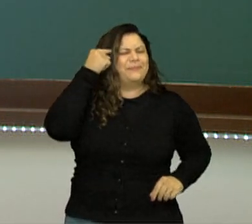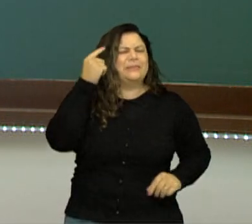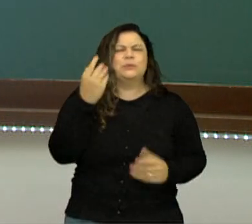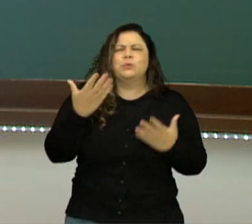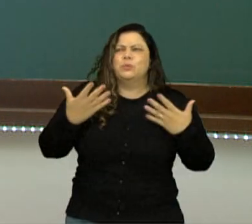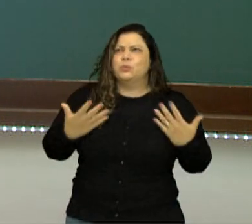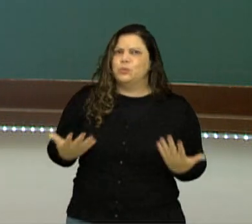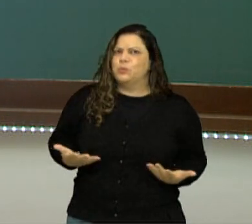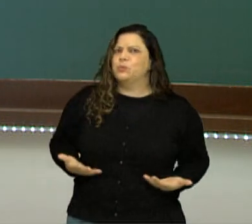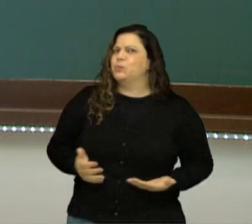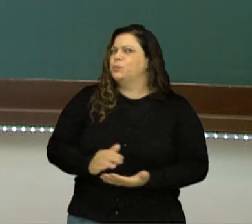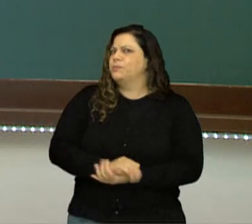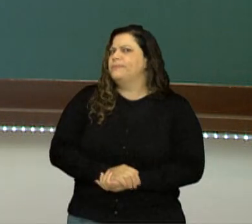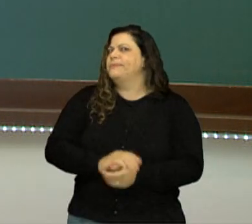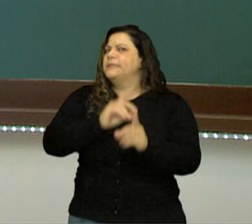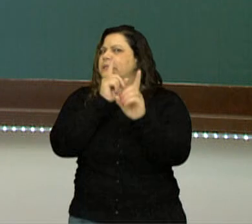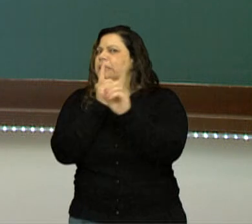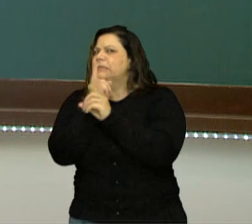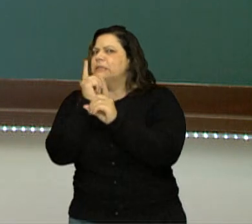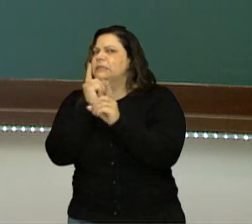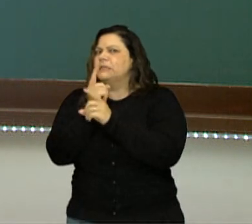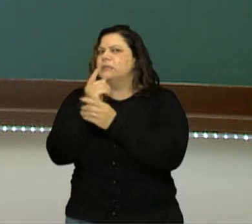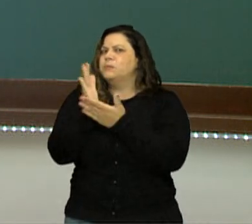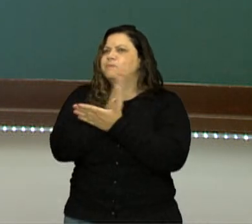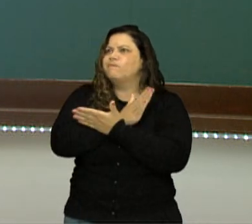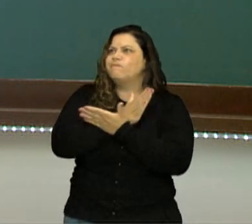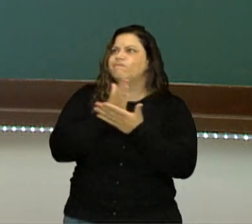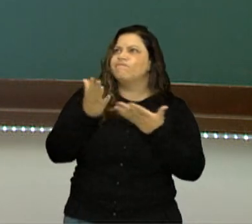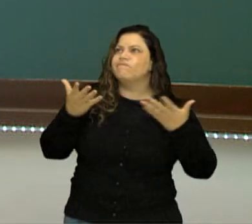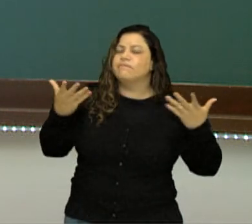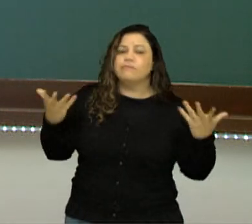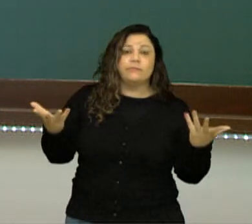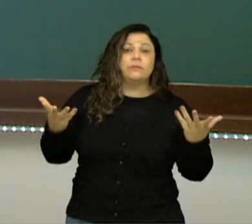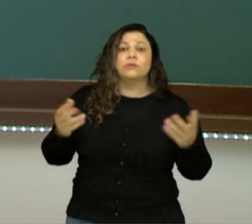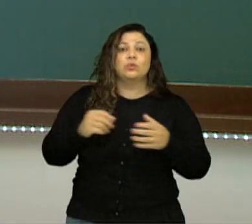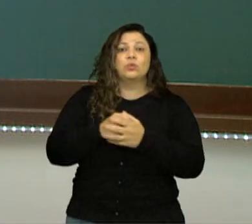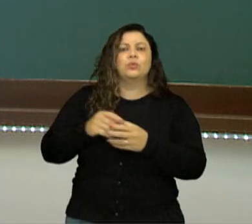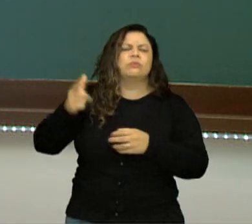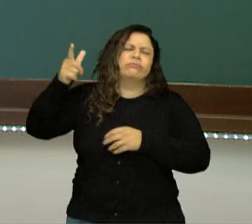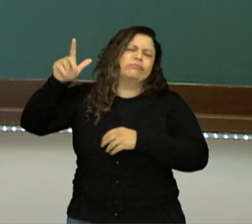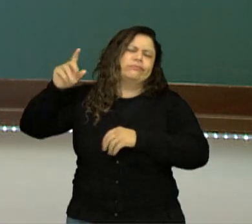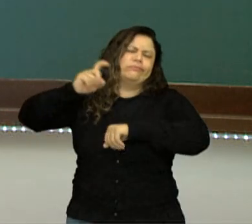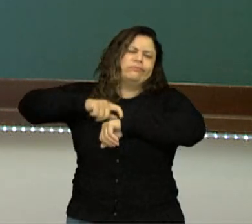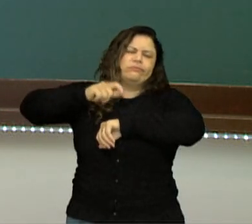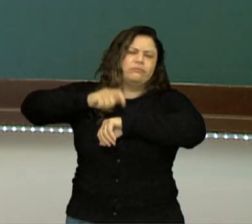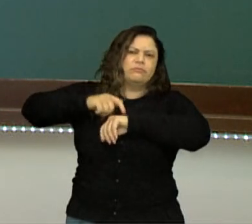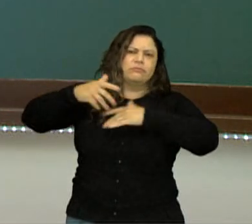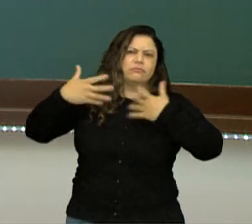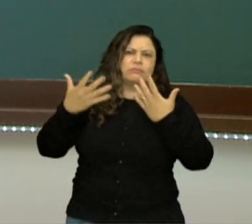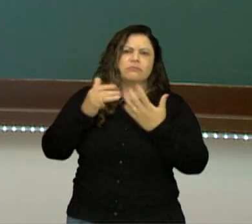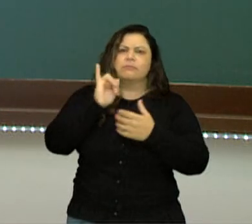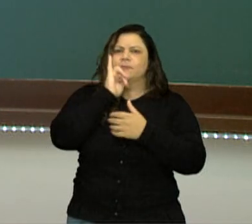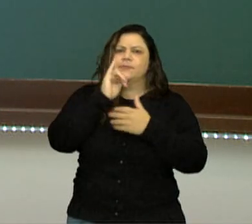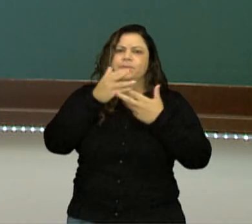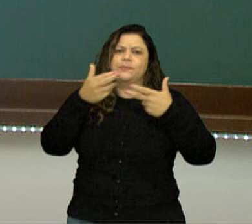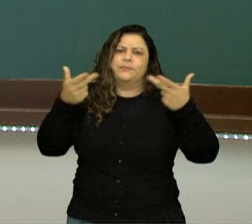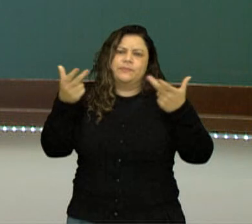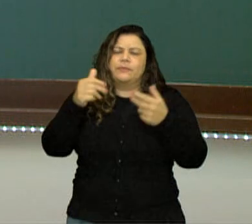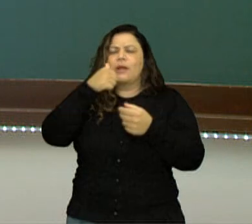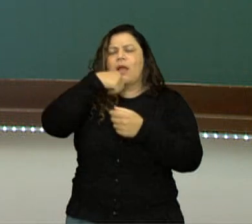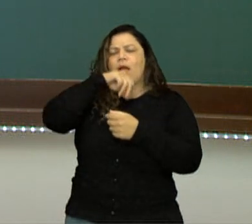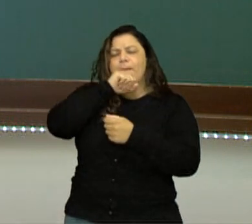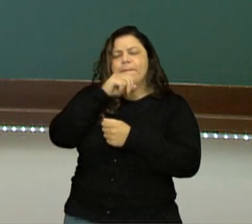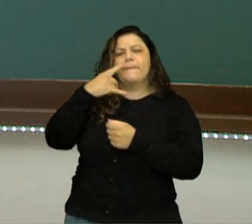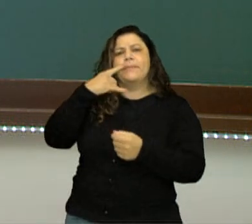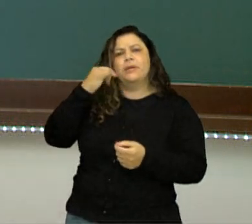encontra alguém lá, né? Num outro momento, não agora ali, mas se encontra o pai e a mãe. Pronto, encontrou a mãe, o